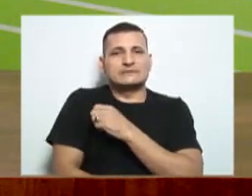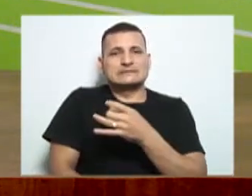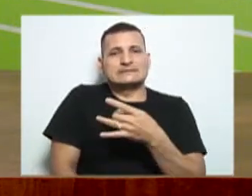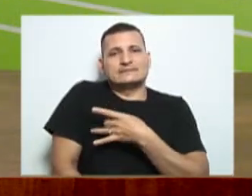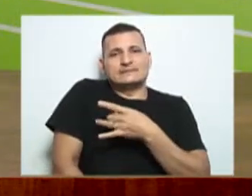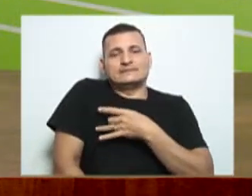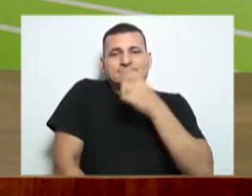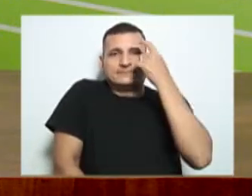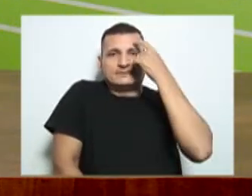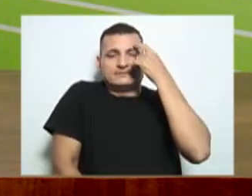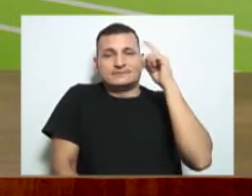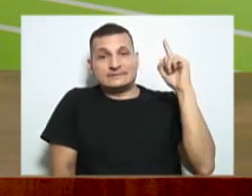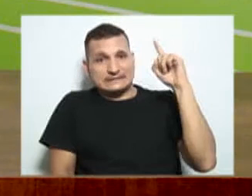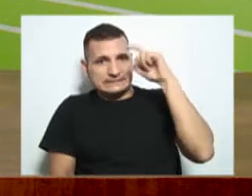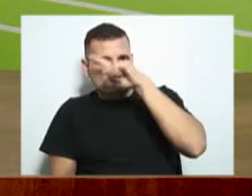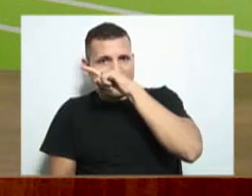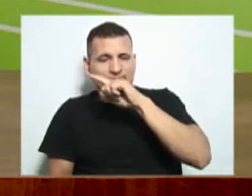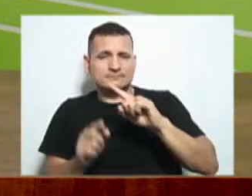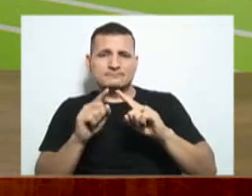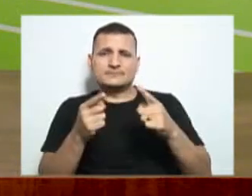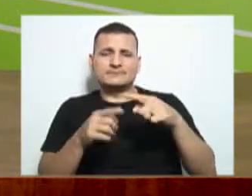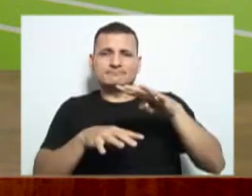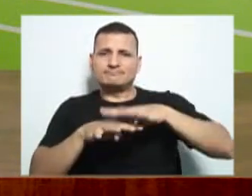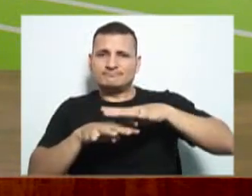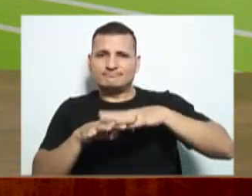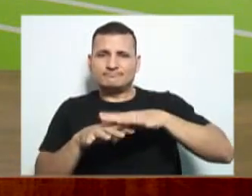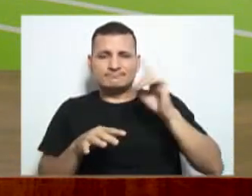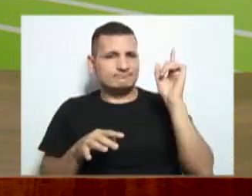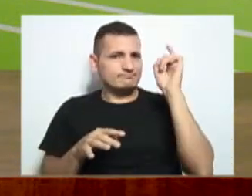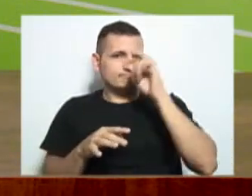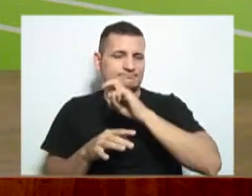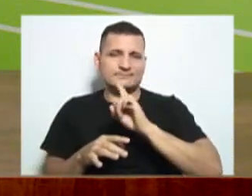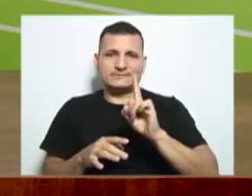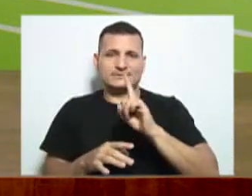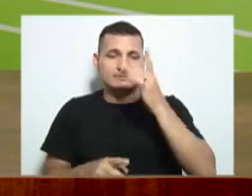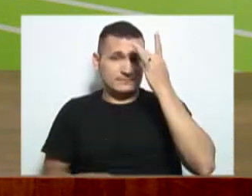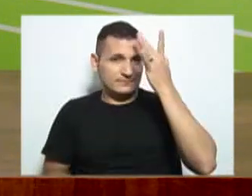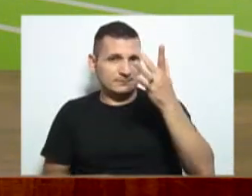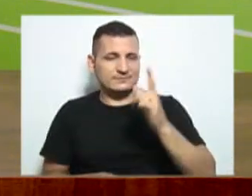esse receio. Mas matemática não é difícil, ela é fácil. E